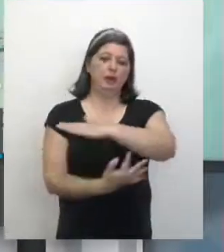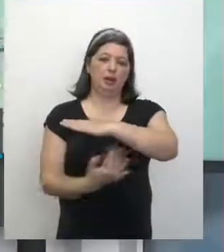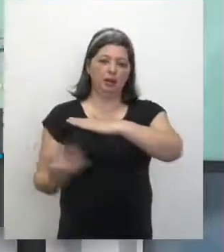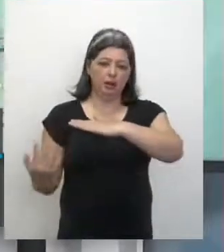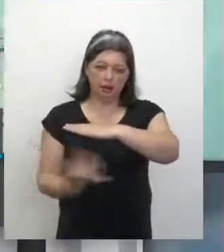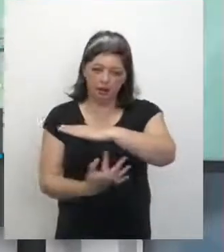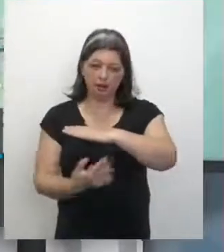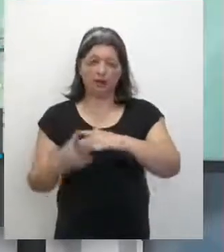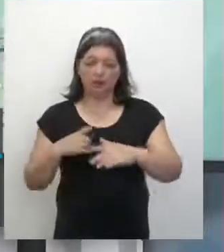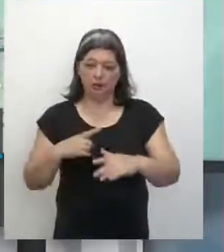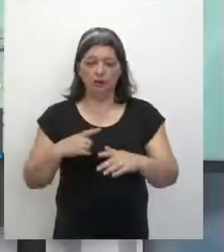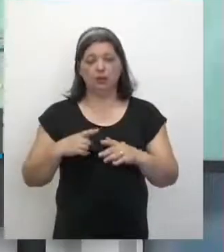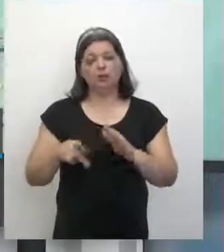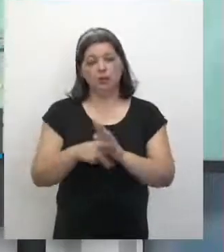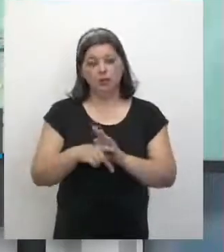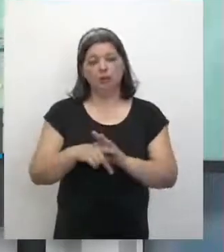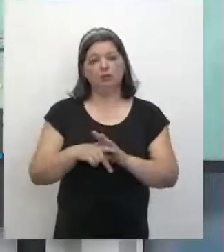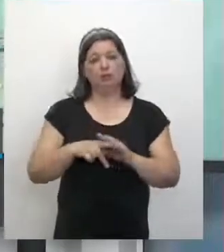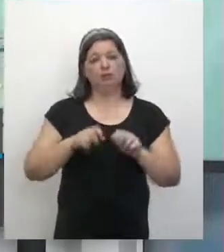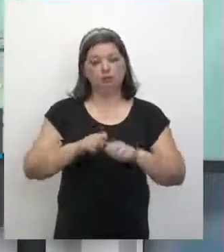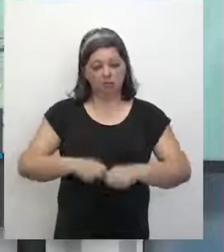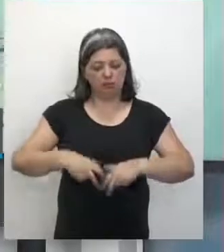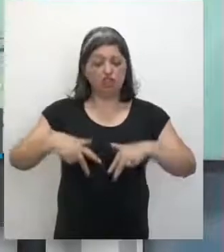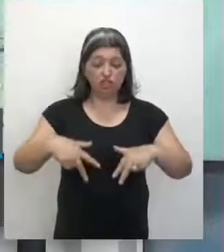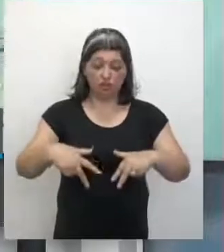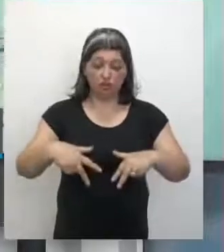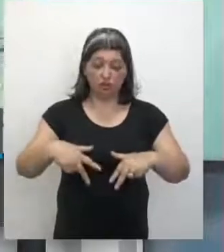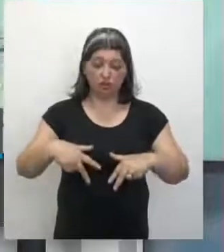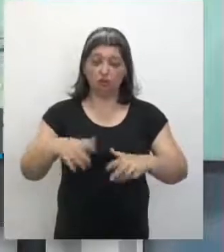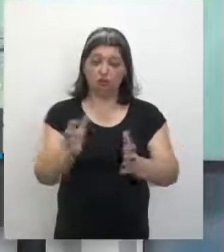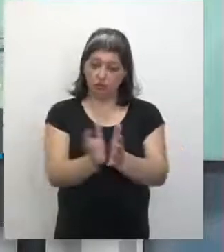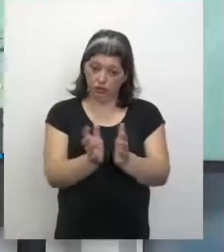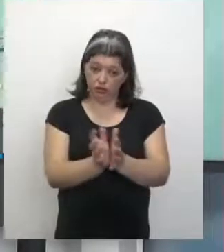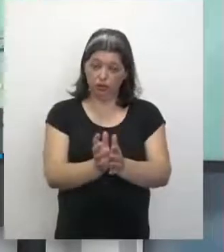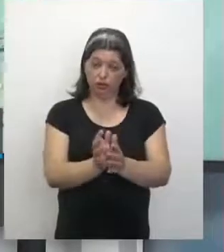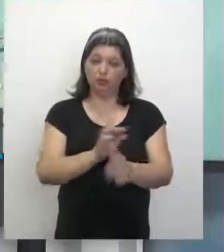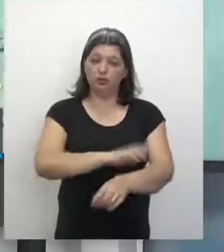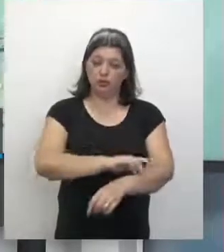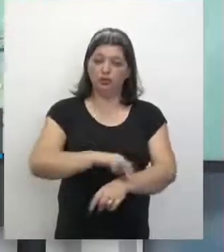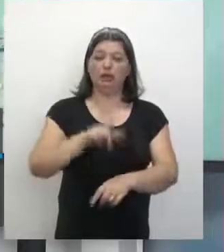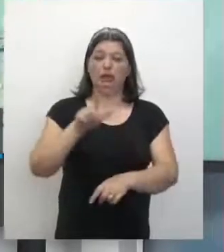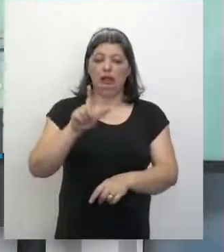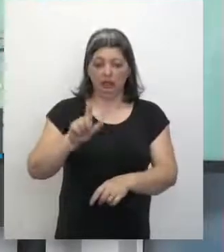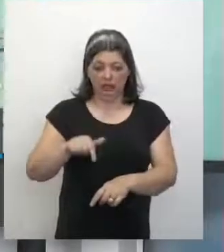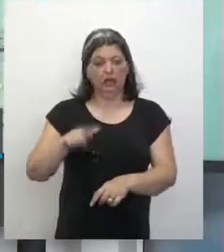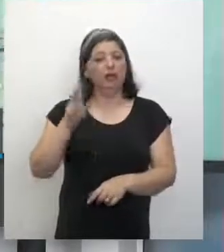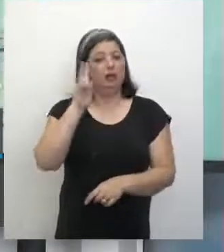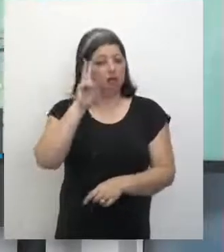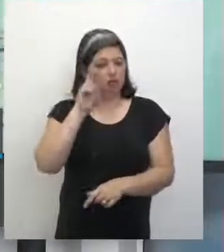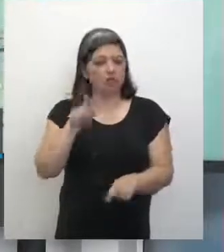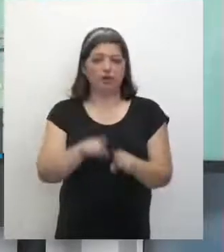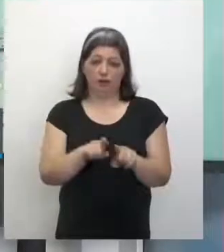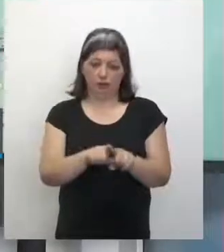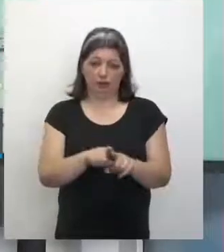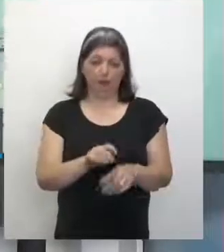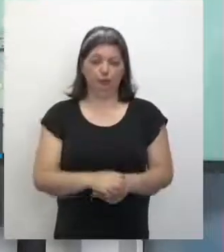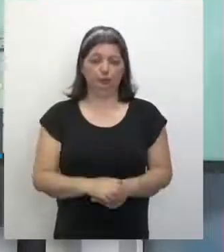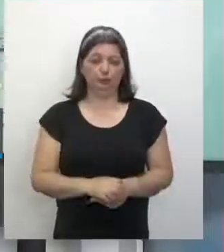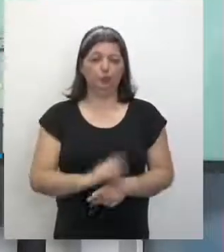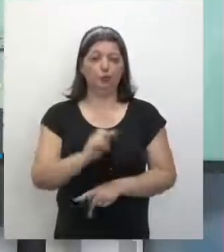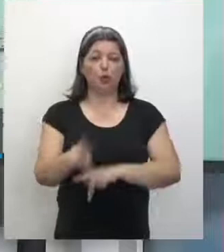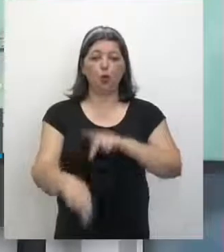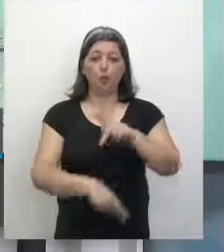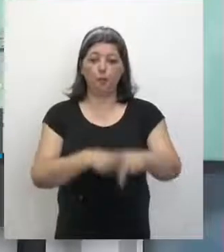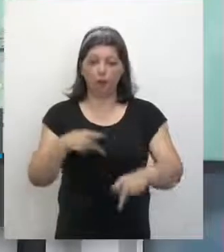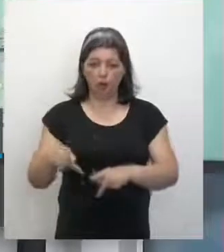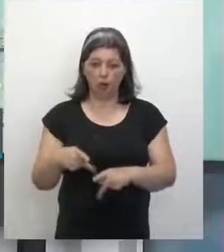questão ética? Tem a questão étnica? Tem a questão histórica? Tem. Né? Os ciganos, ele tem, é um